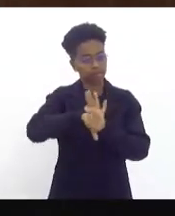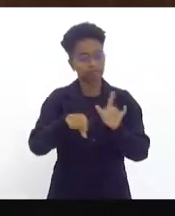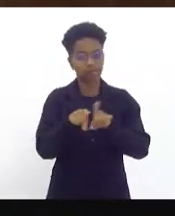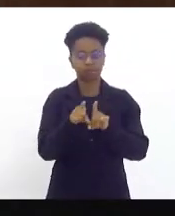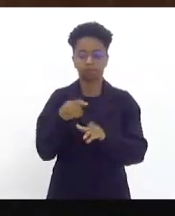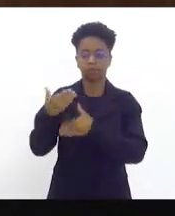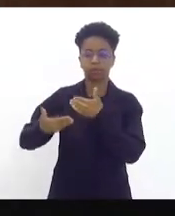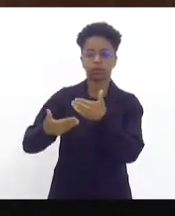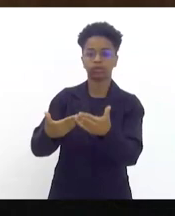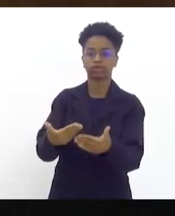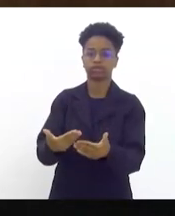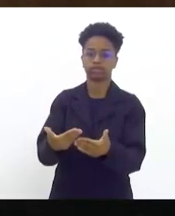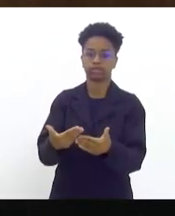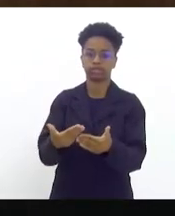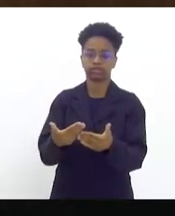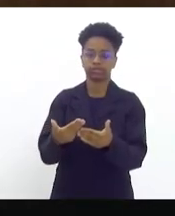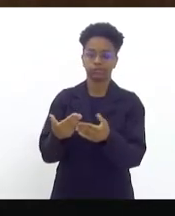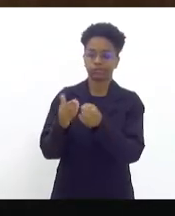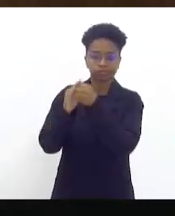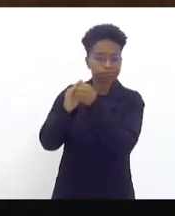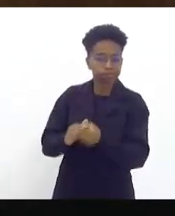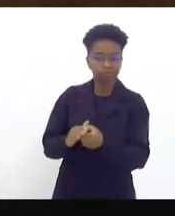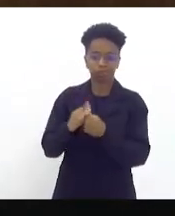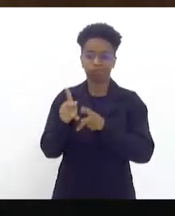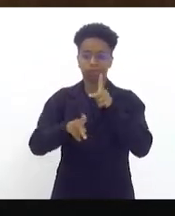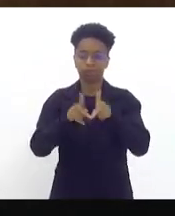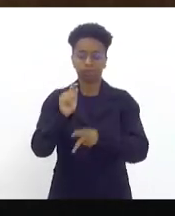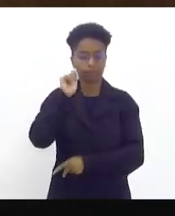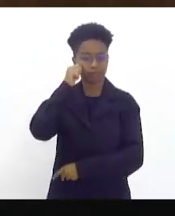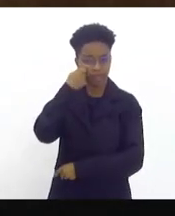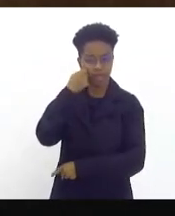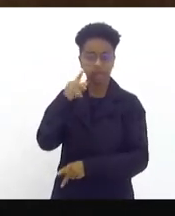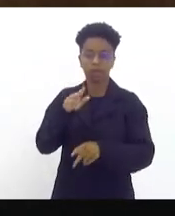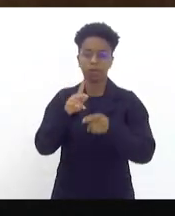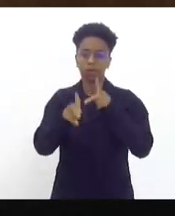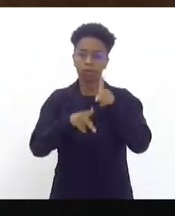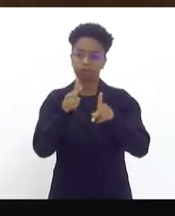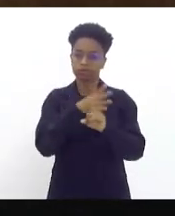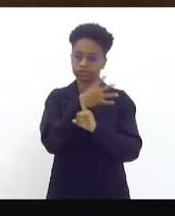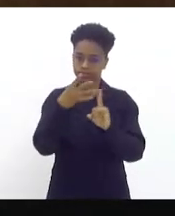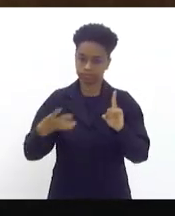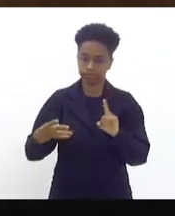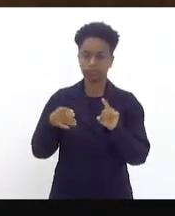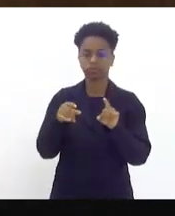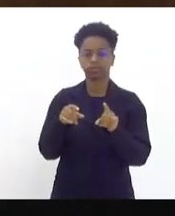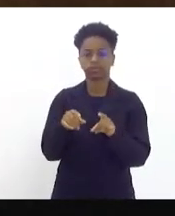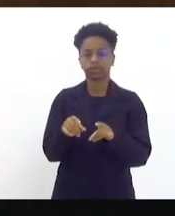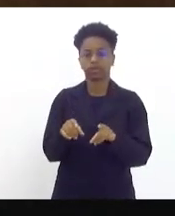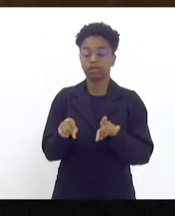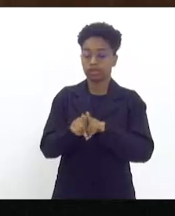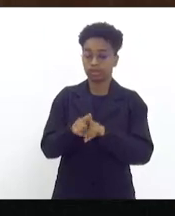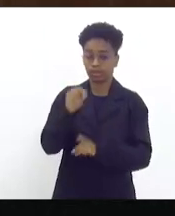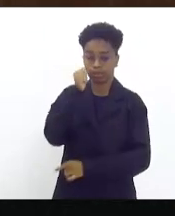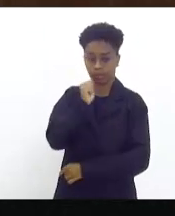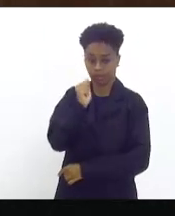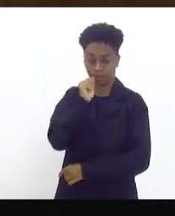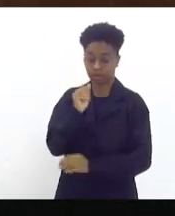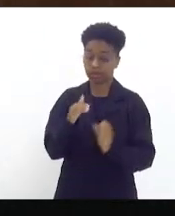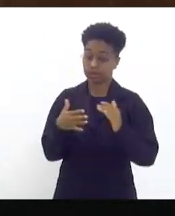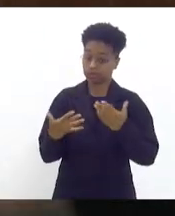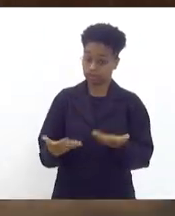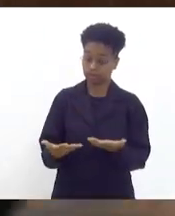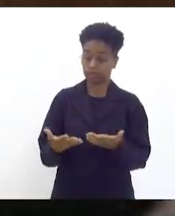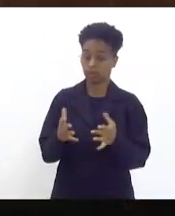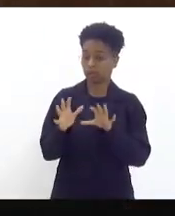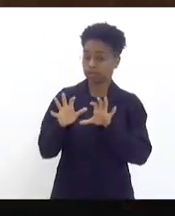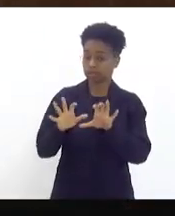aí depende a população negra a população lgbtqia mais e as mulheres Então nesse